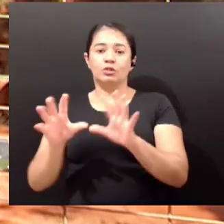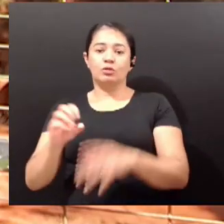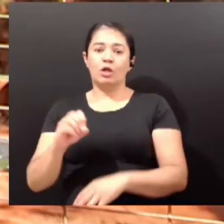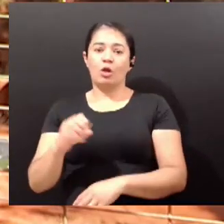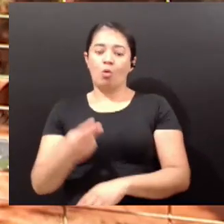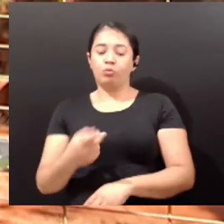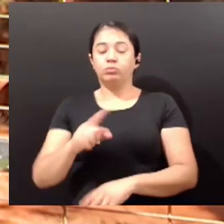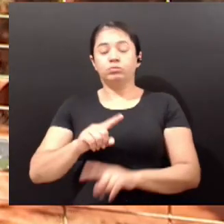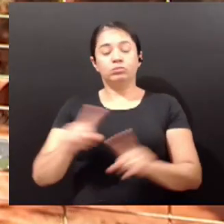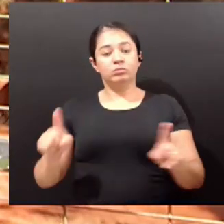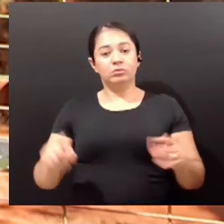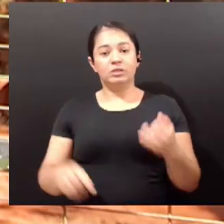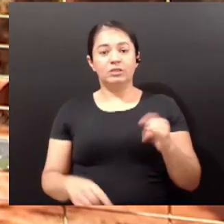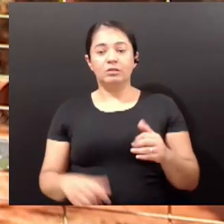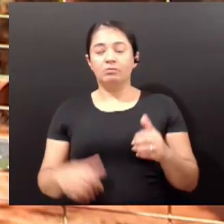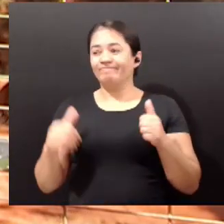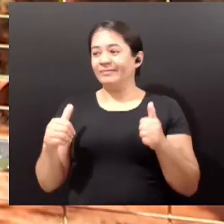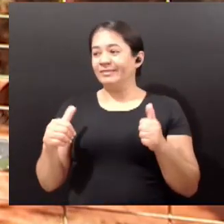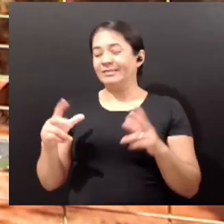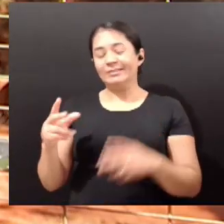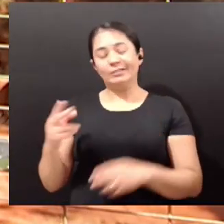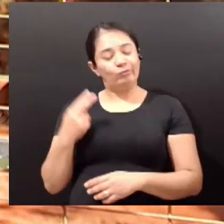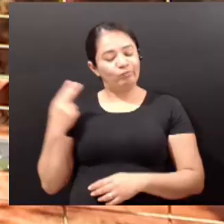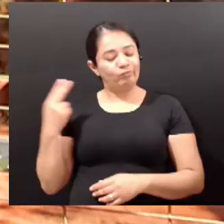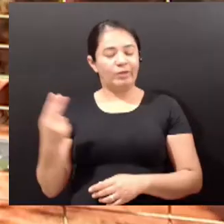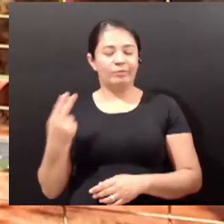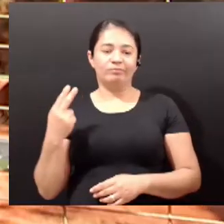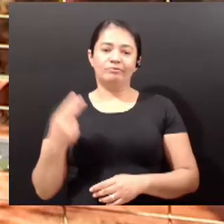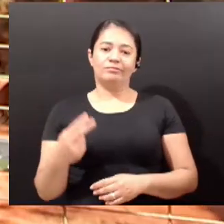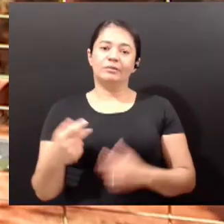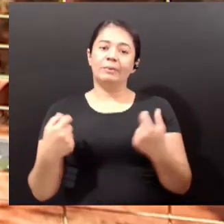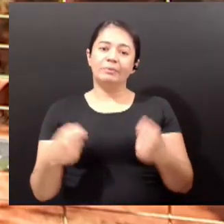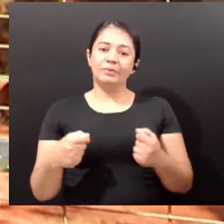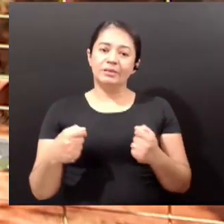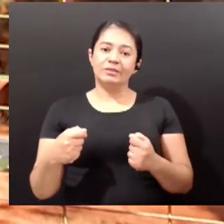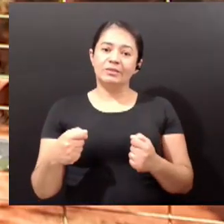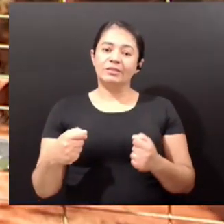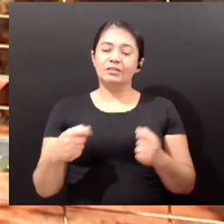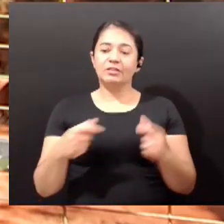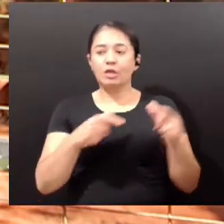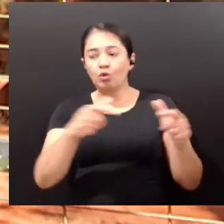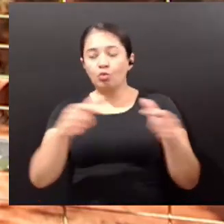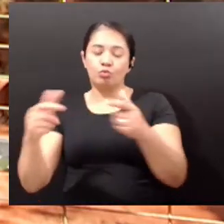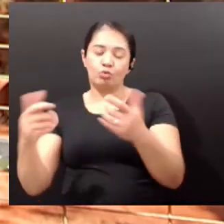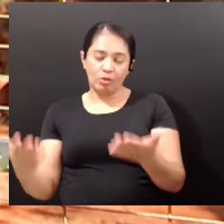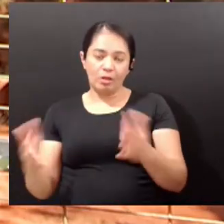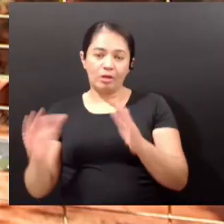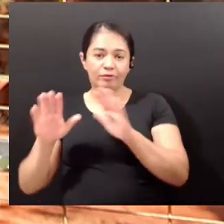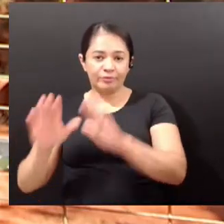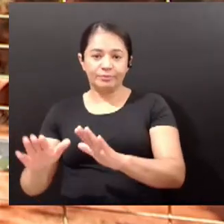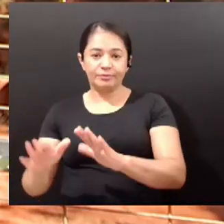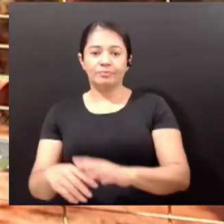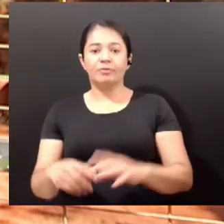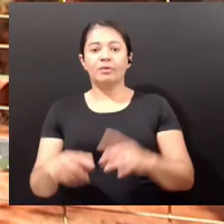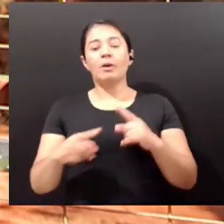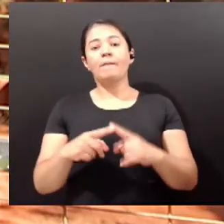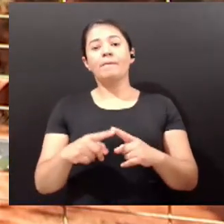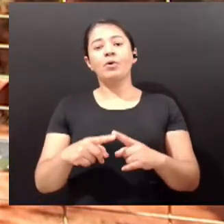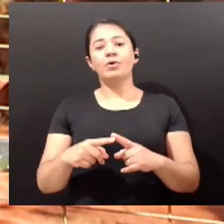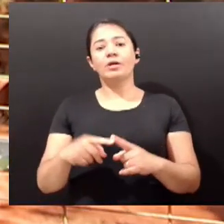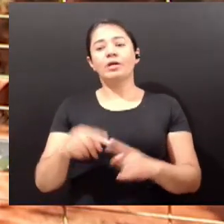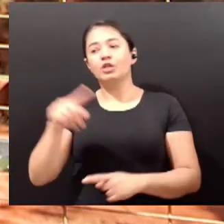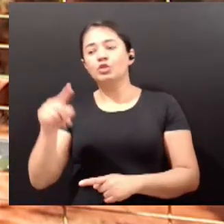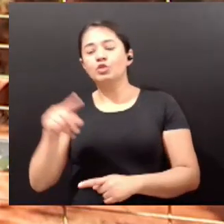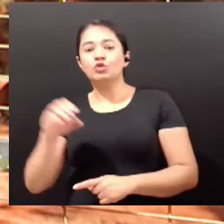falar, putz, não dá, então vai ter que ficar em algum lugar. Por que não num zoológico, onde as